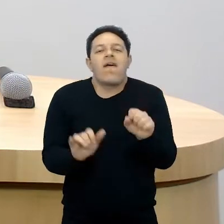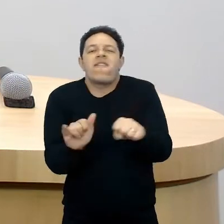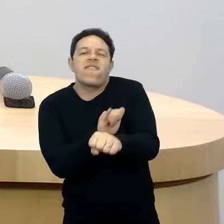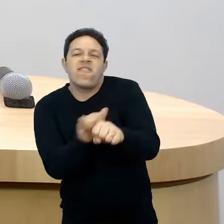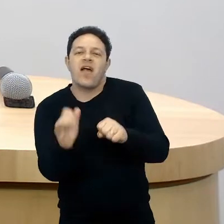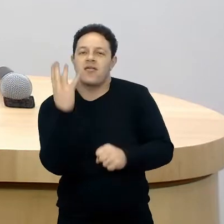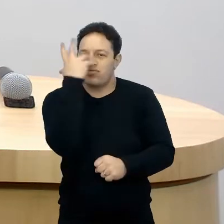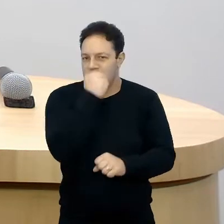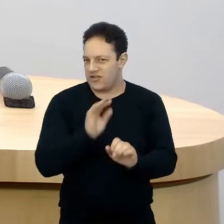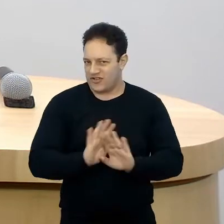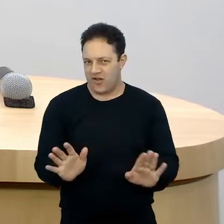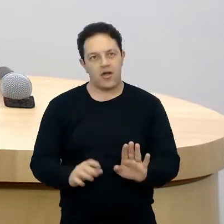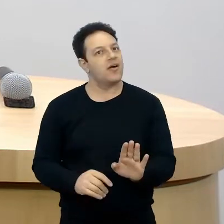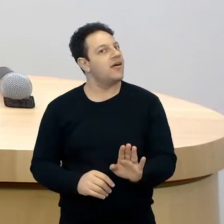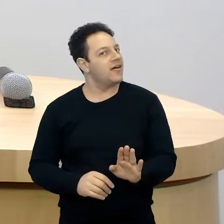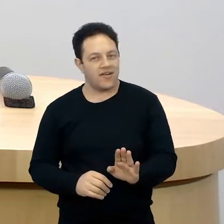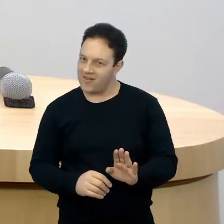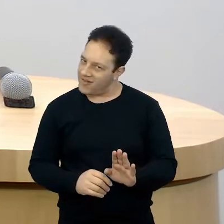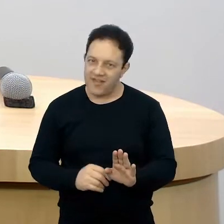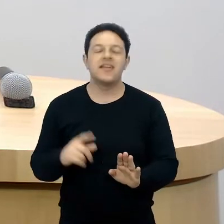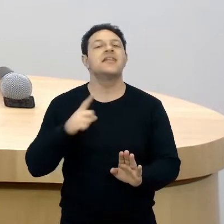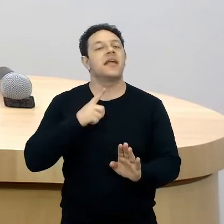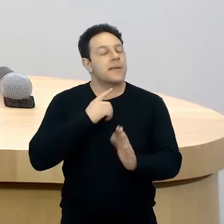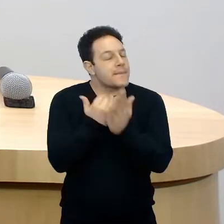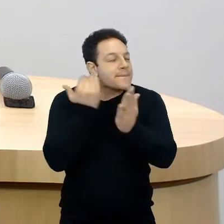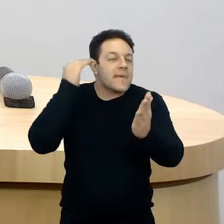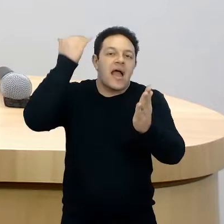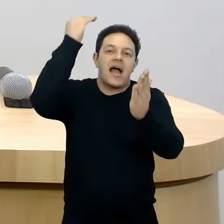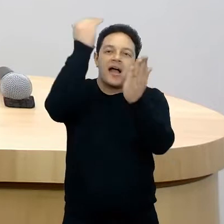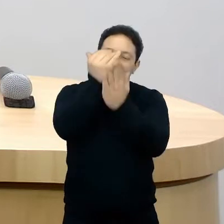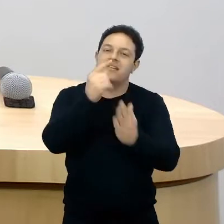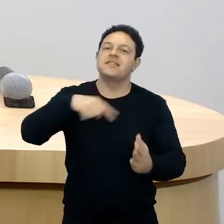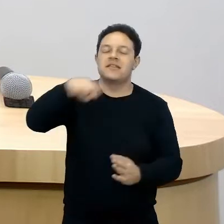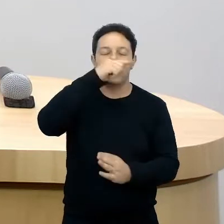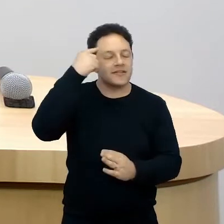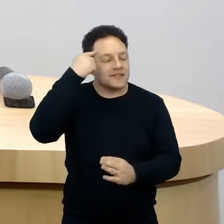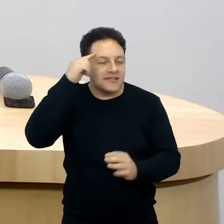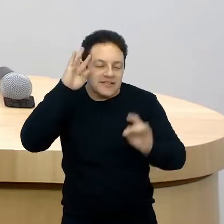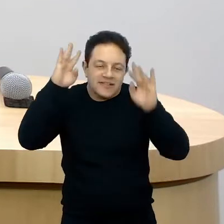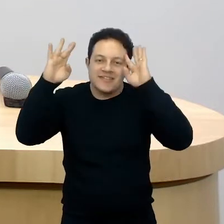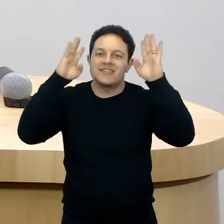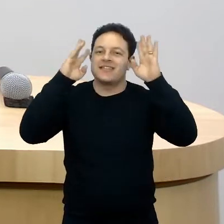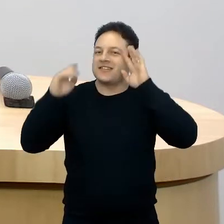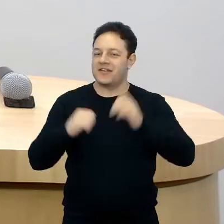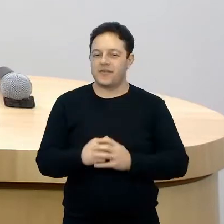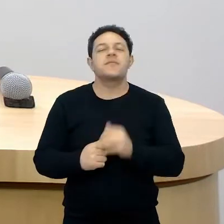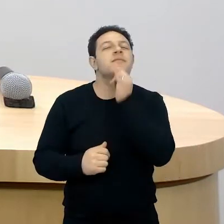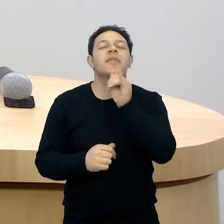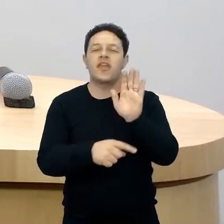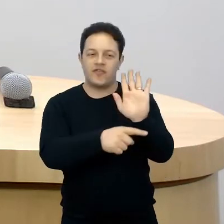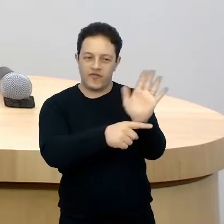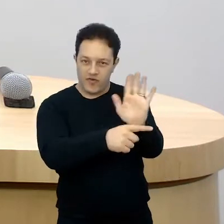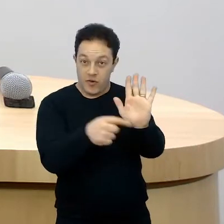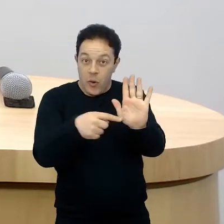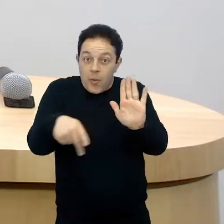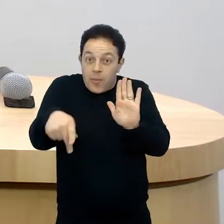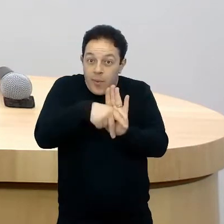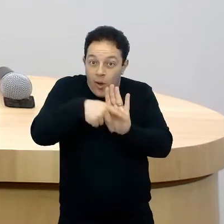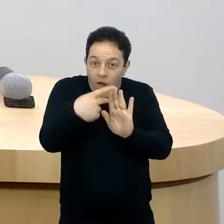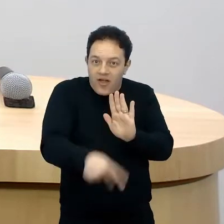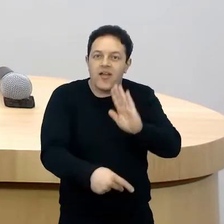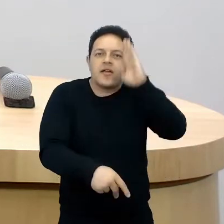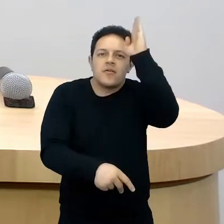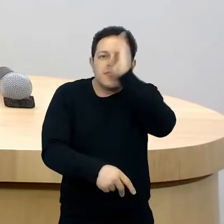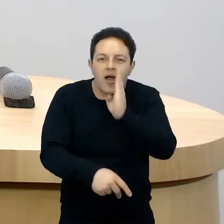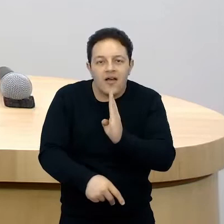estético que produza uma reflexão mais apurada. Quando a gente fala de um filme brasileiro, é o